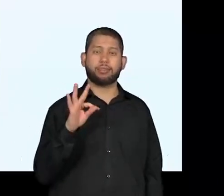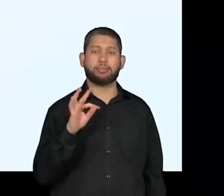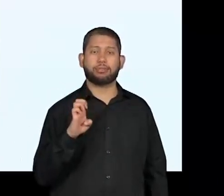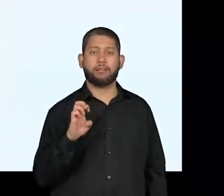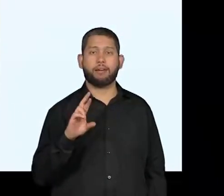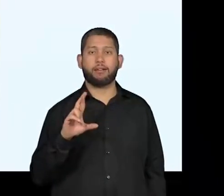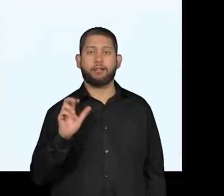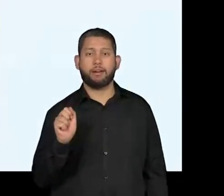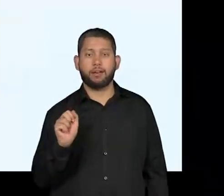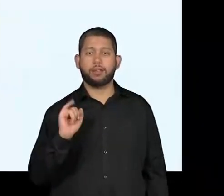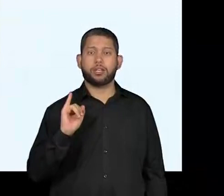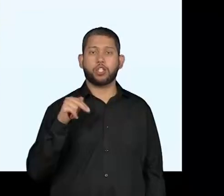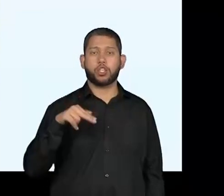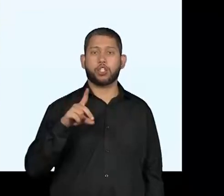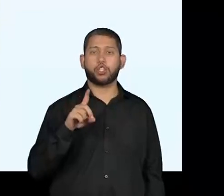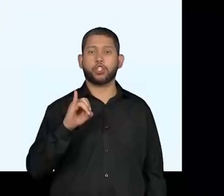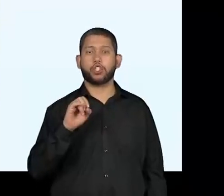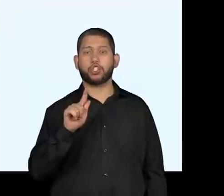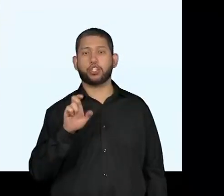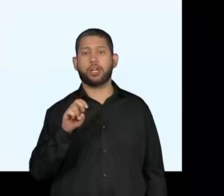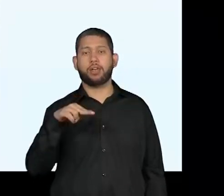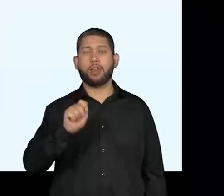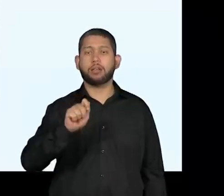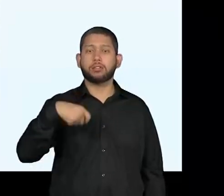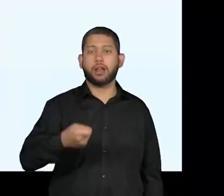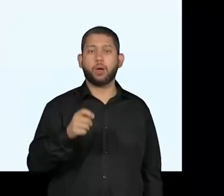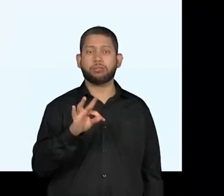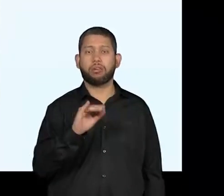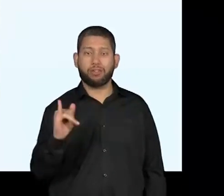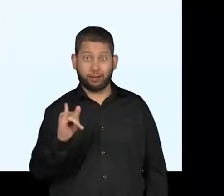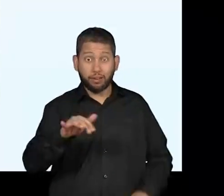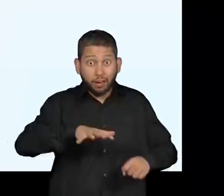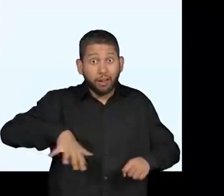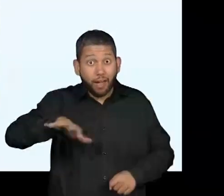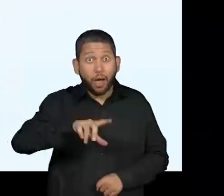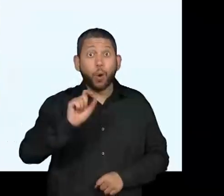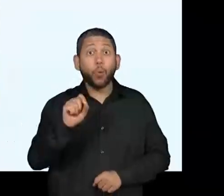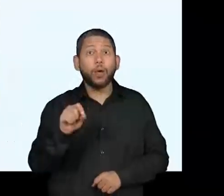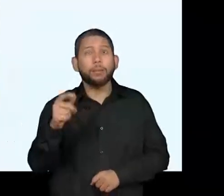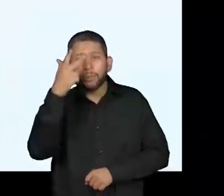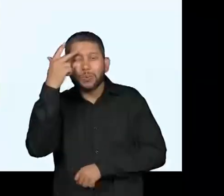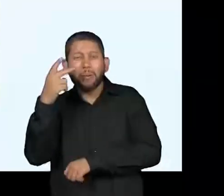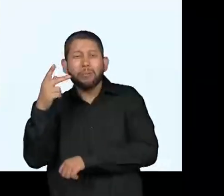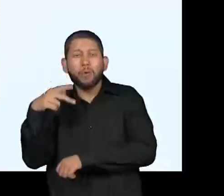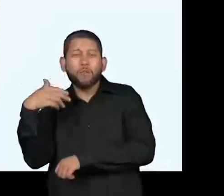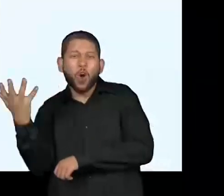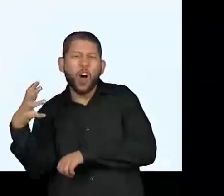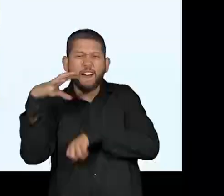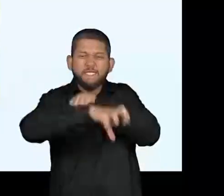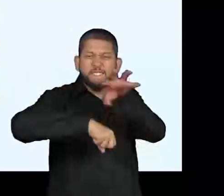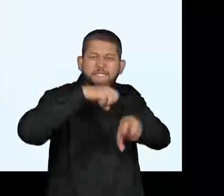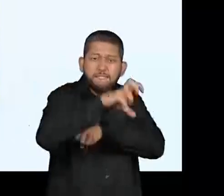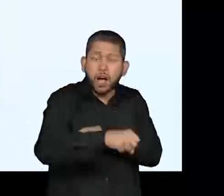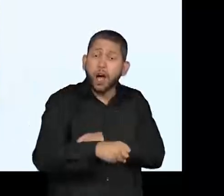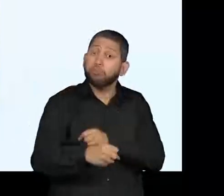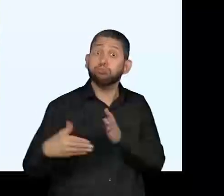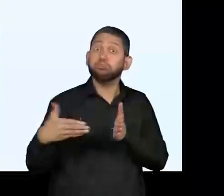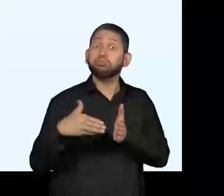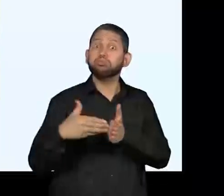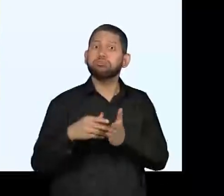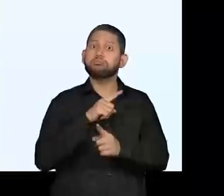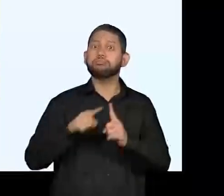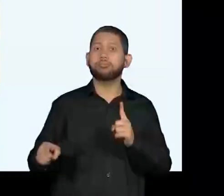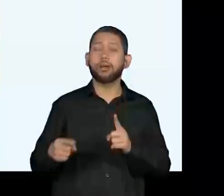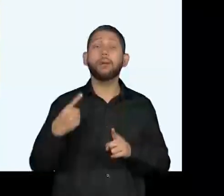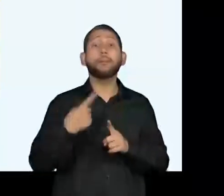para a reprodução cultural dos povos indígenas, pois funcionam como barreiras para impedir o desmatamento, já que ao reproduzirem seu